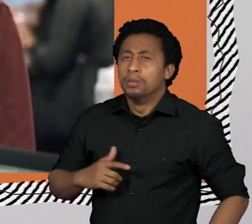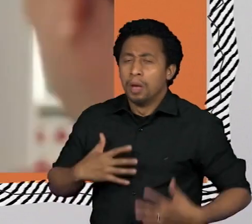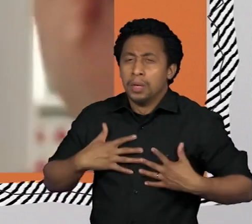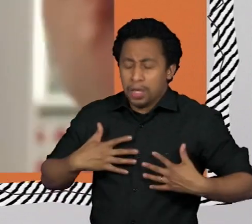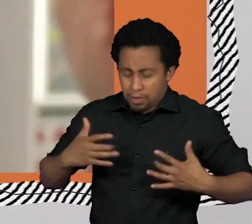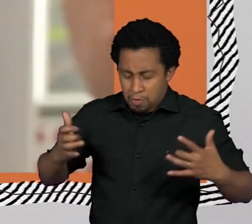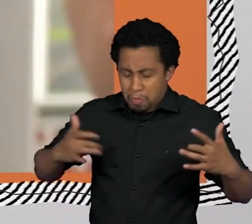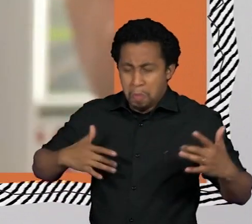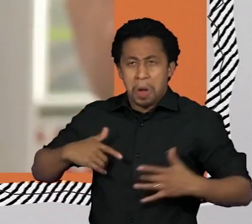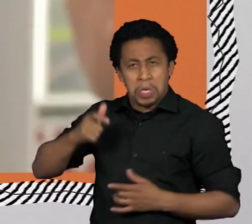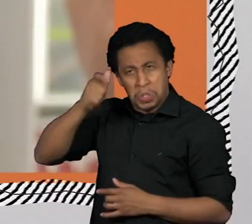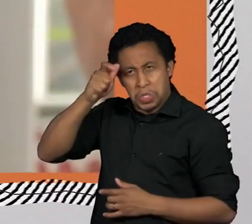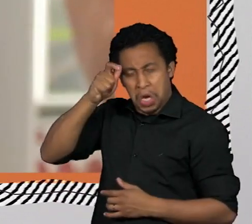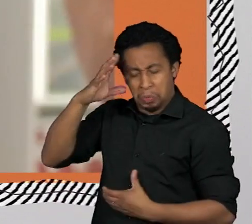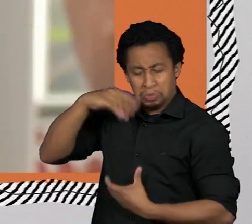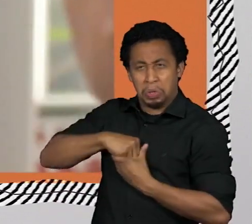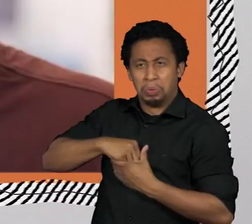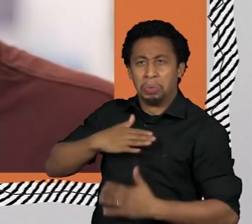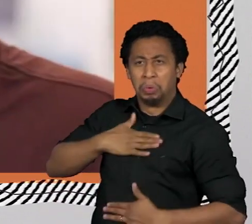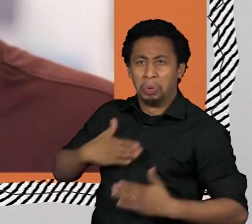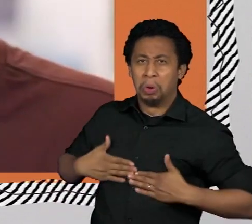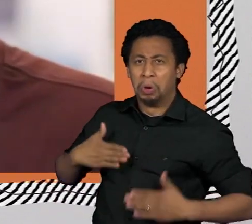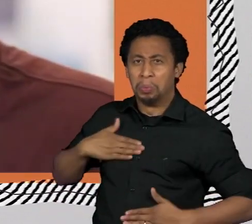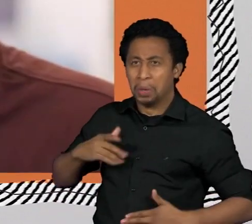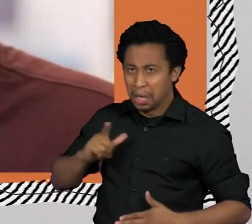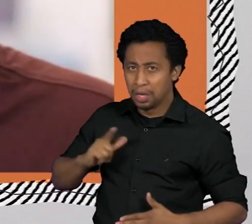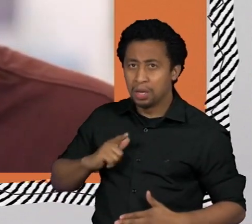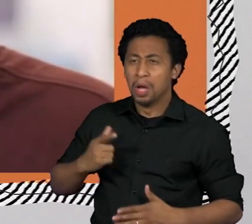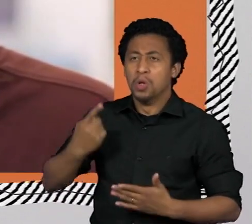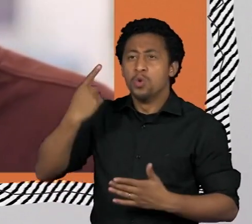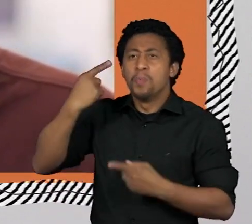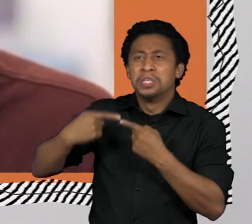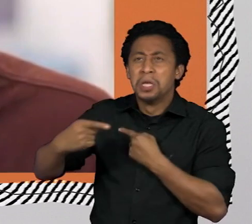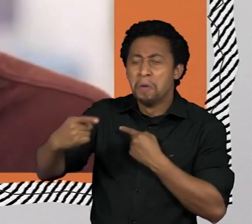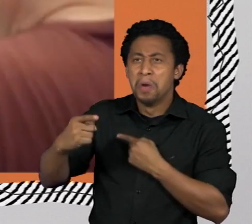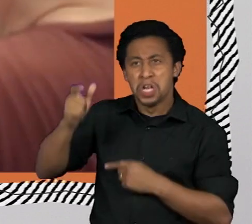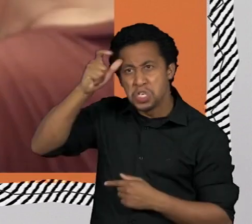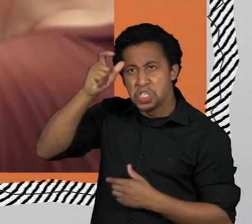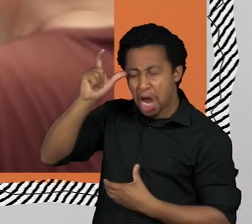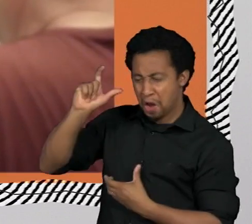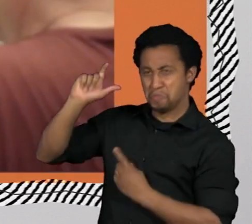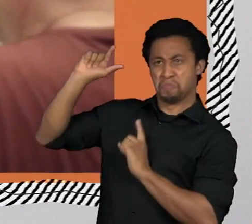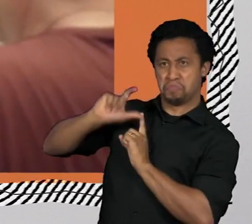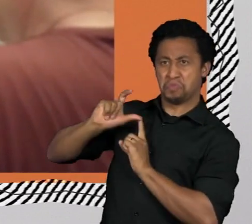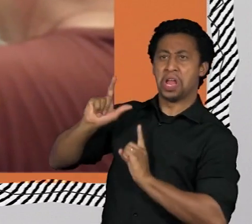corpo? Oi, desculpa. Tem uma semana que tem um diabo morando dentro do meu corpo.